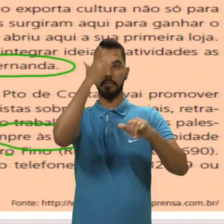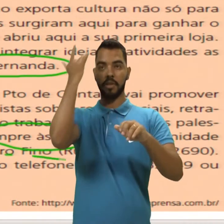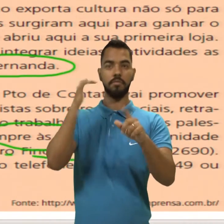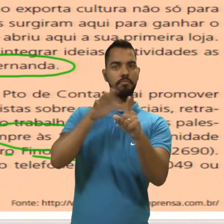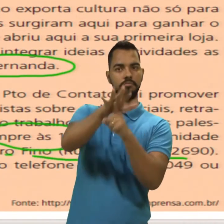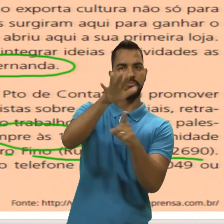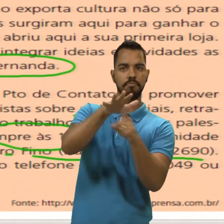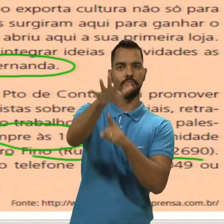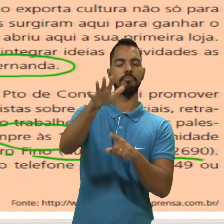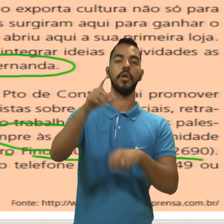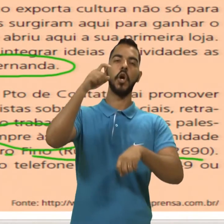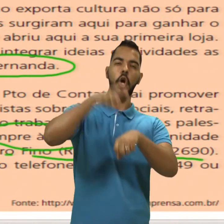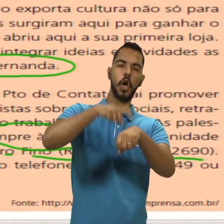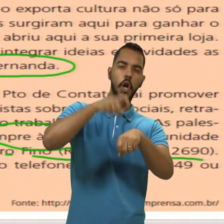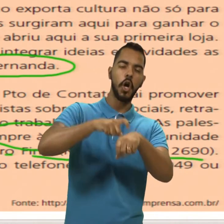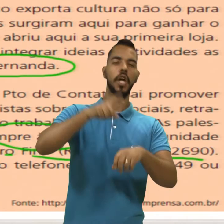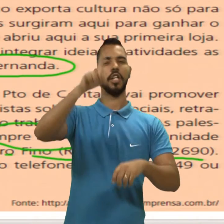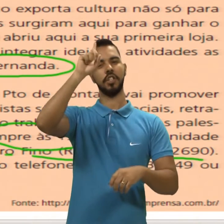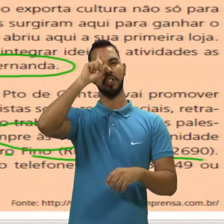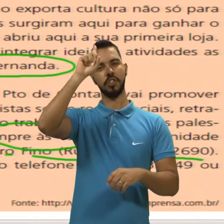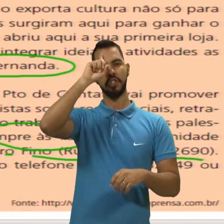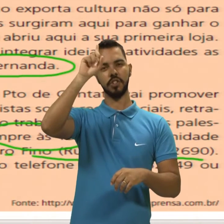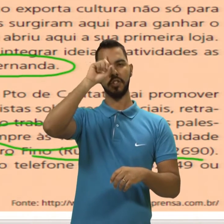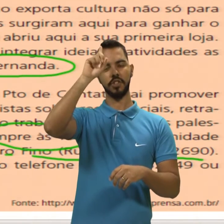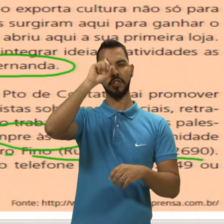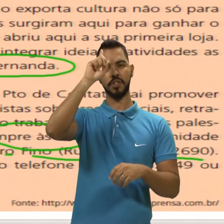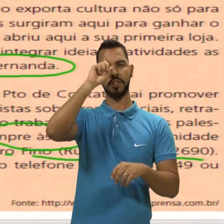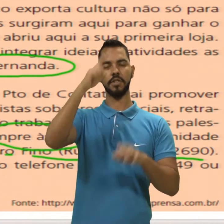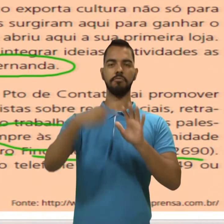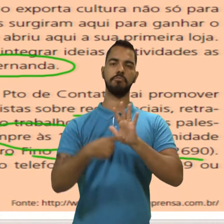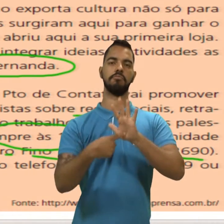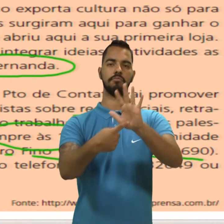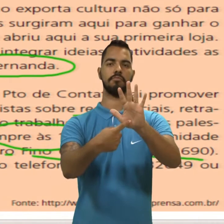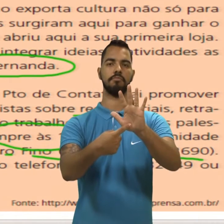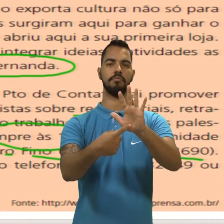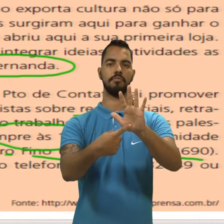o endereço, para que